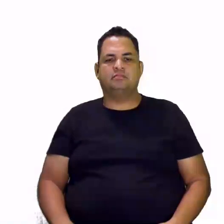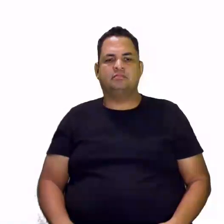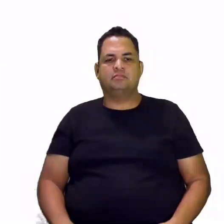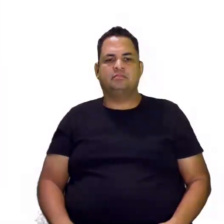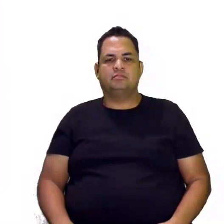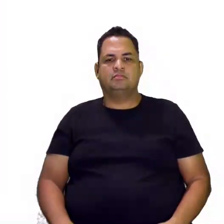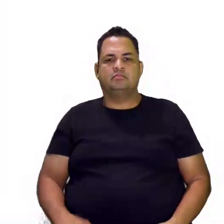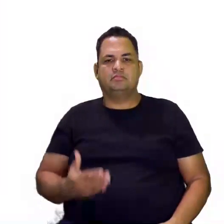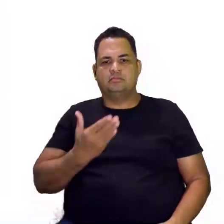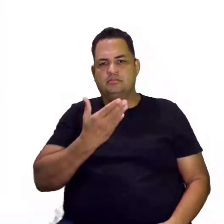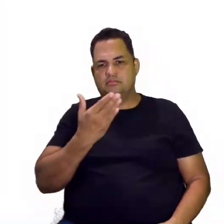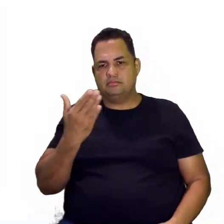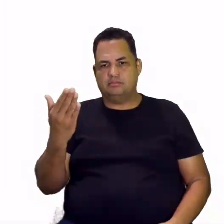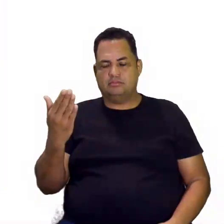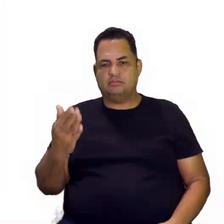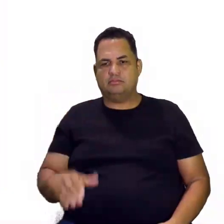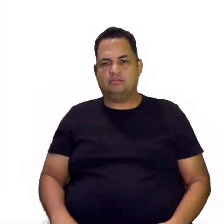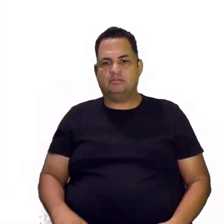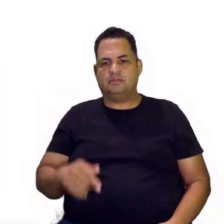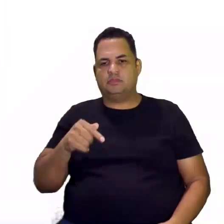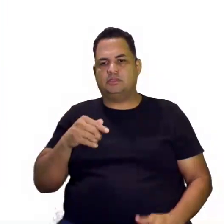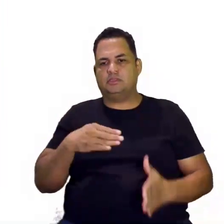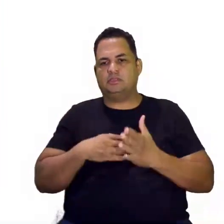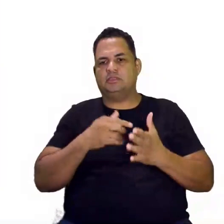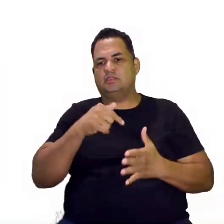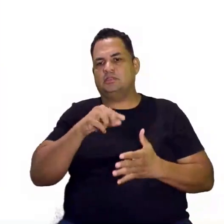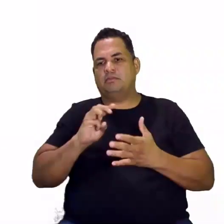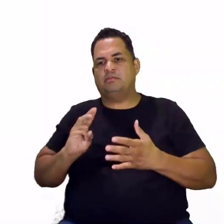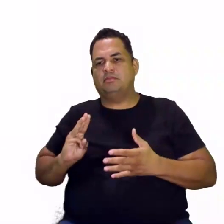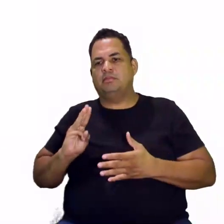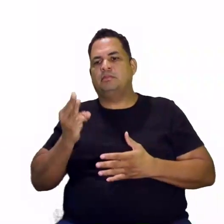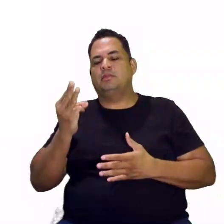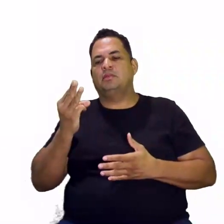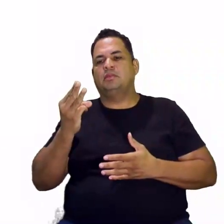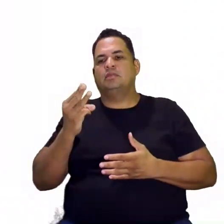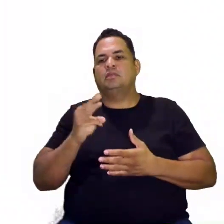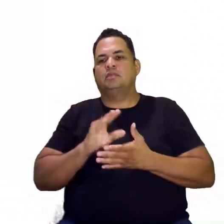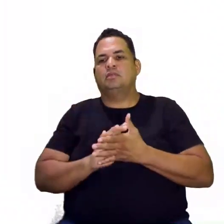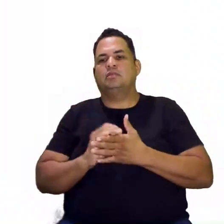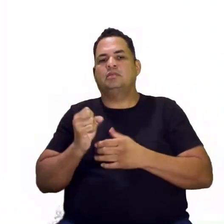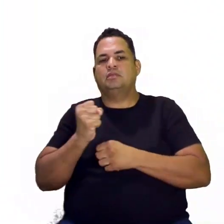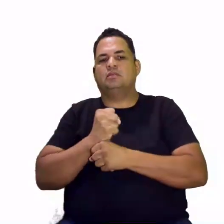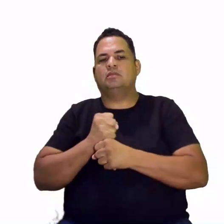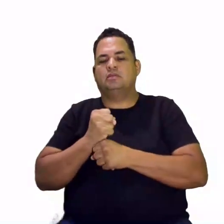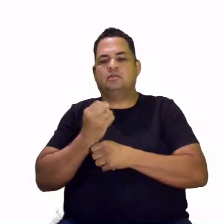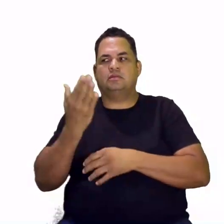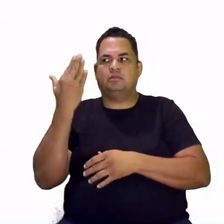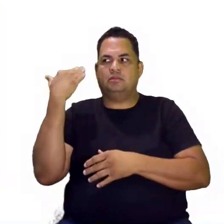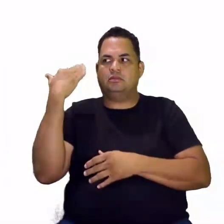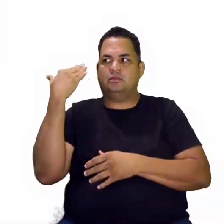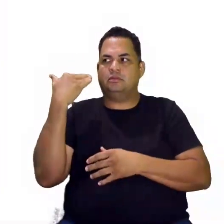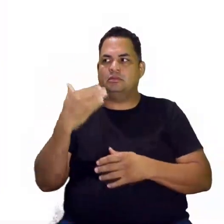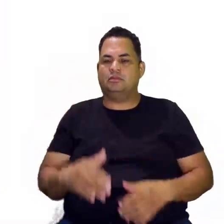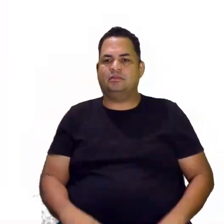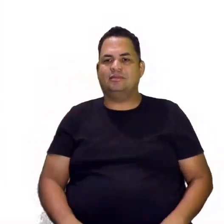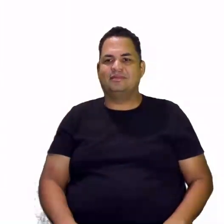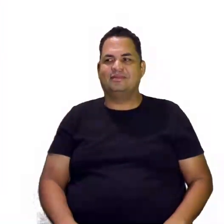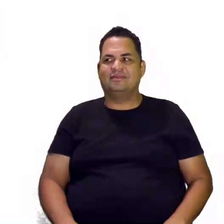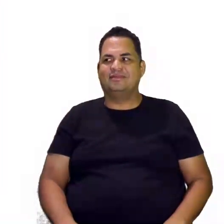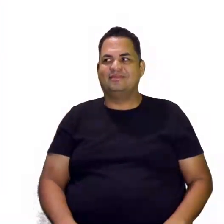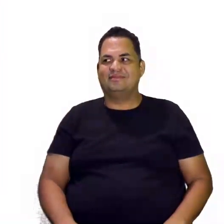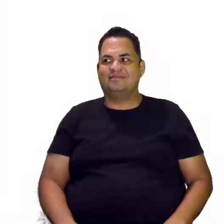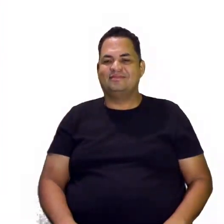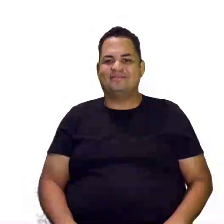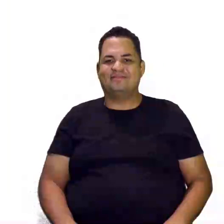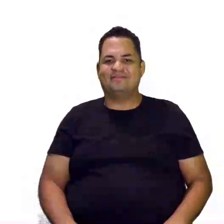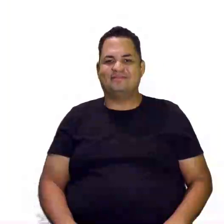Sahelanthropus tadensis, 6 a 7 milhões de anos atrás. Professora, você vai cobrar isso na prova ainda? Não, né, gente? Para você escrever? Não,